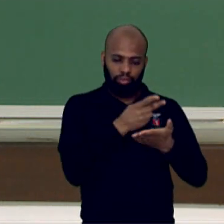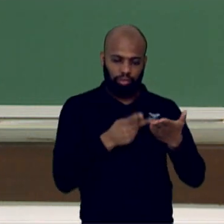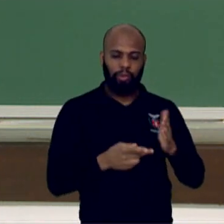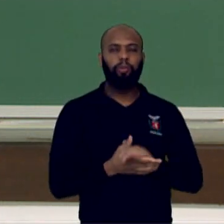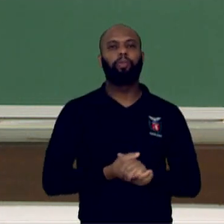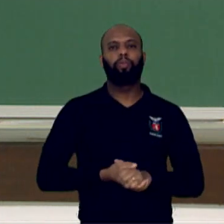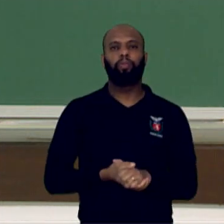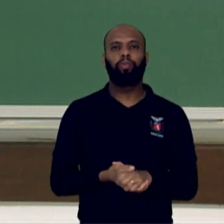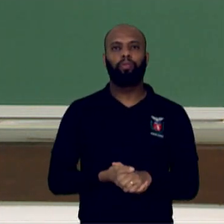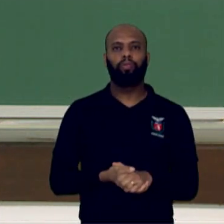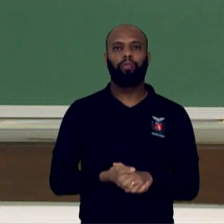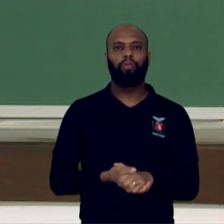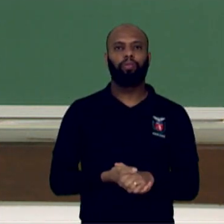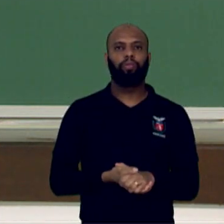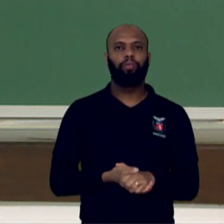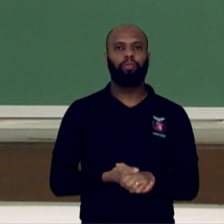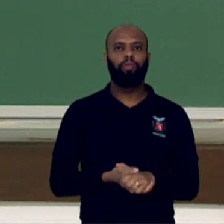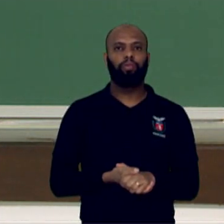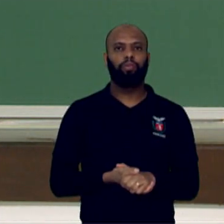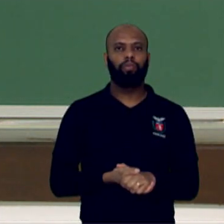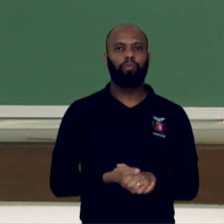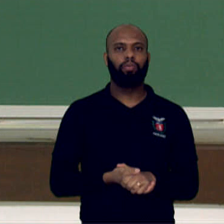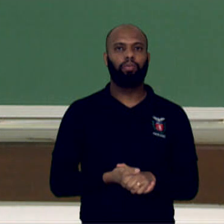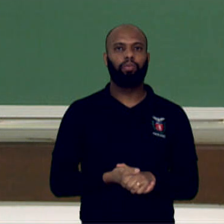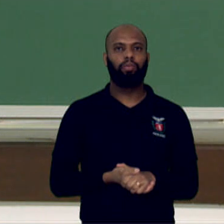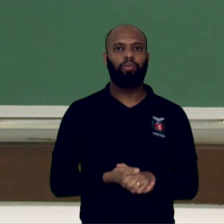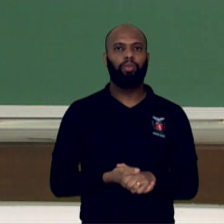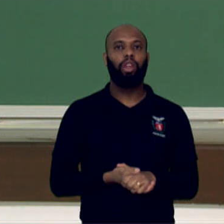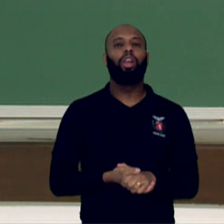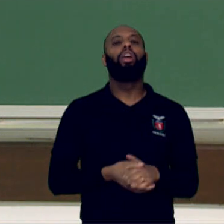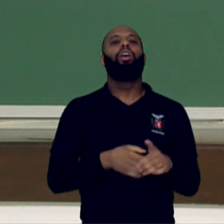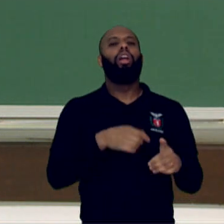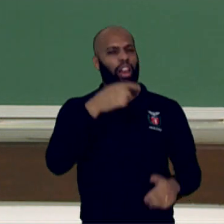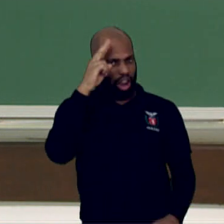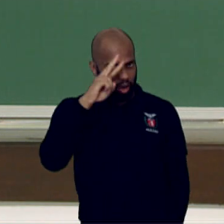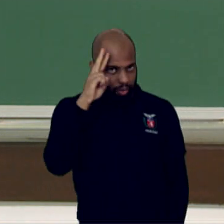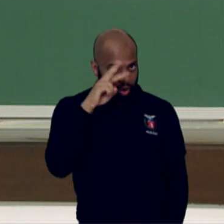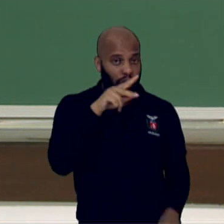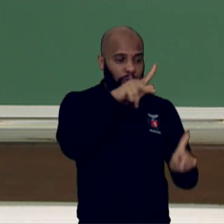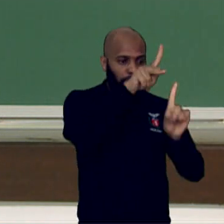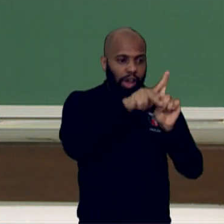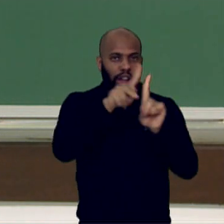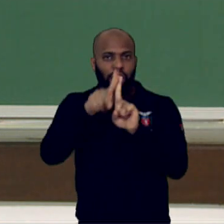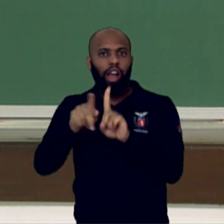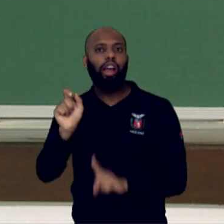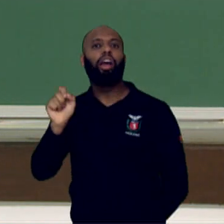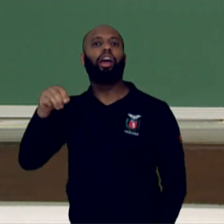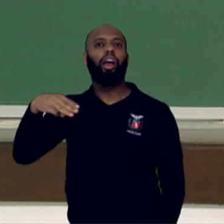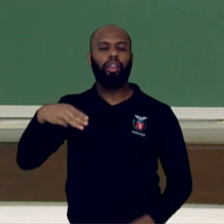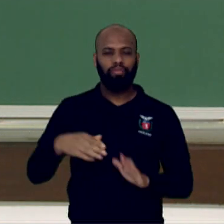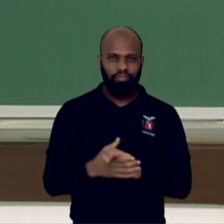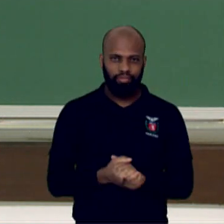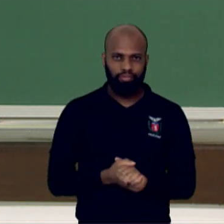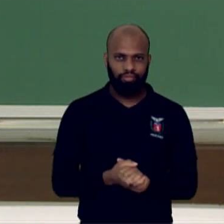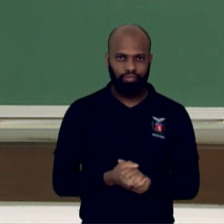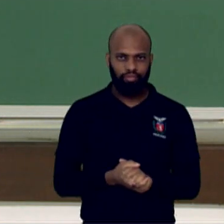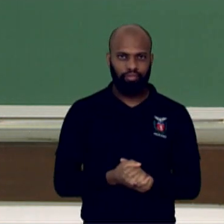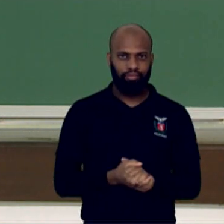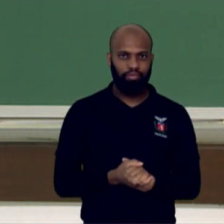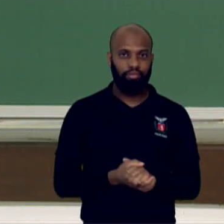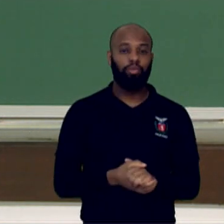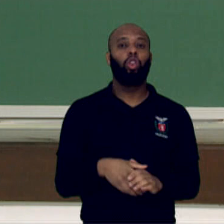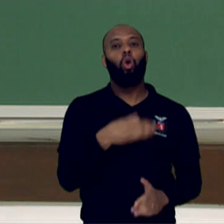de gênero narrativo. Ok? E aí, relembram, né, personagens, Quem são os personagens dessa história?